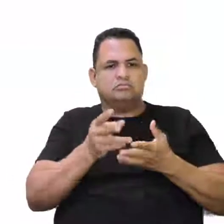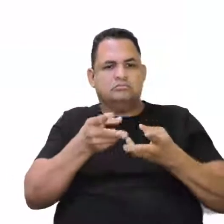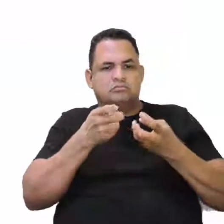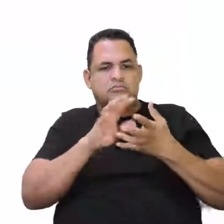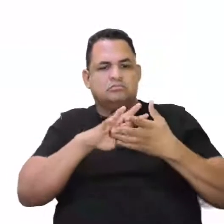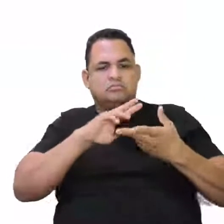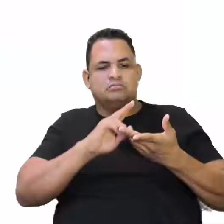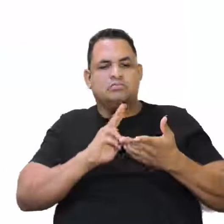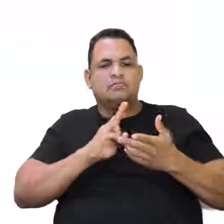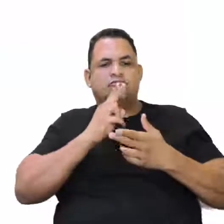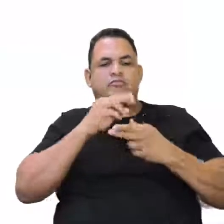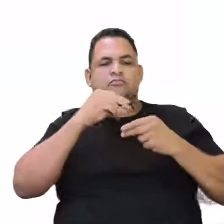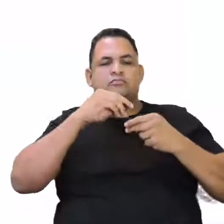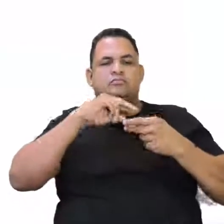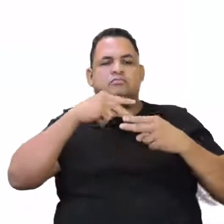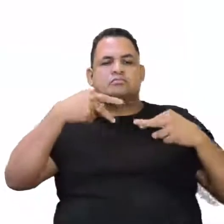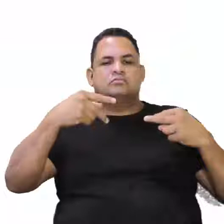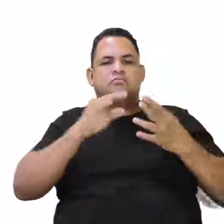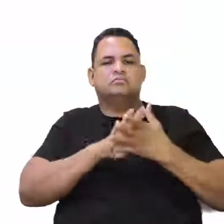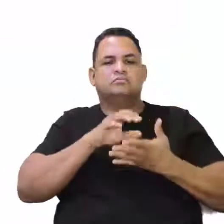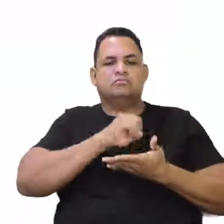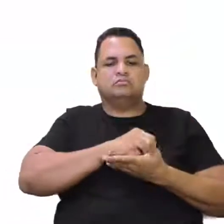dela. Aí, ó, depois foram